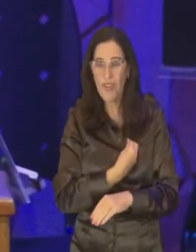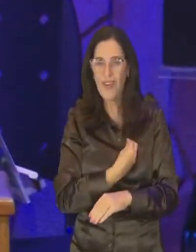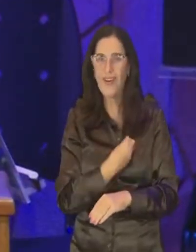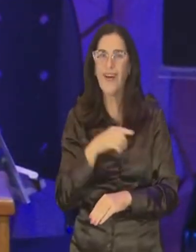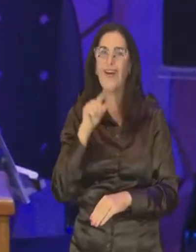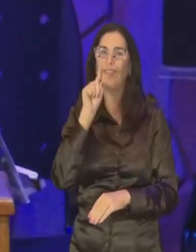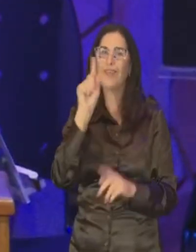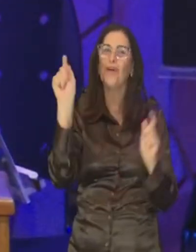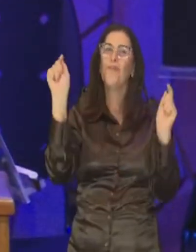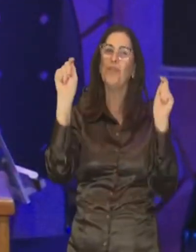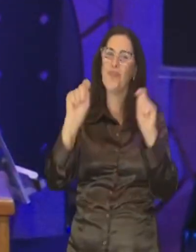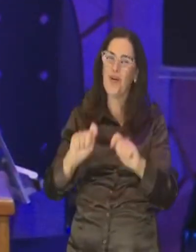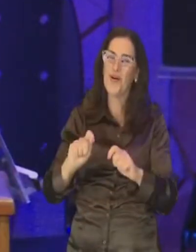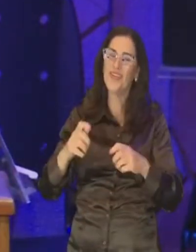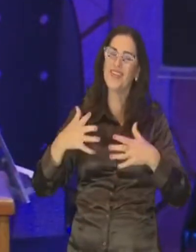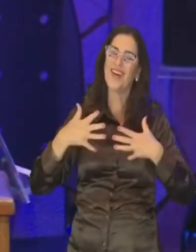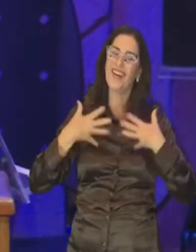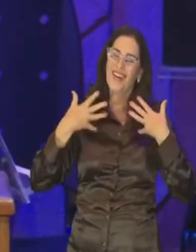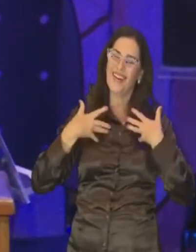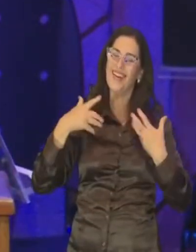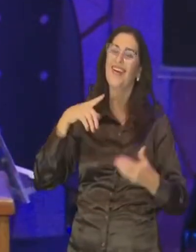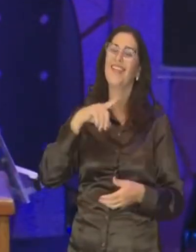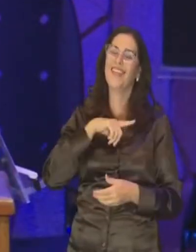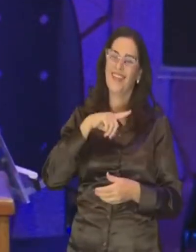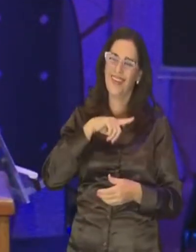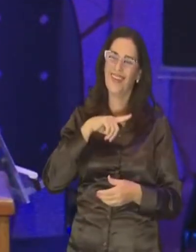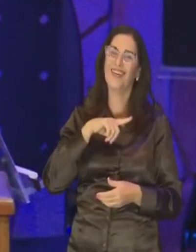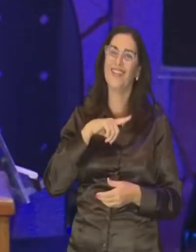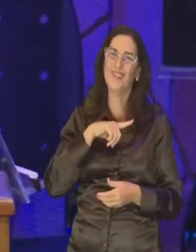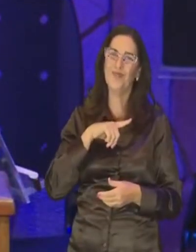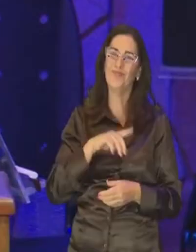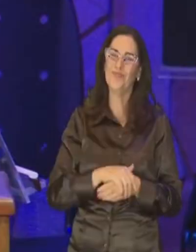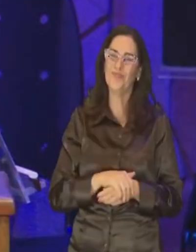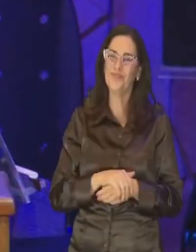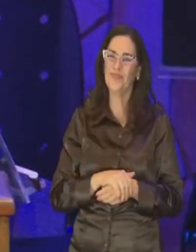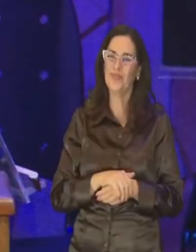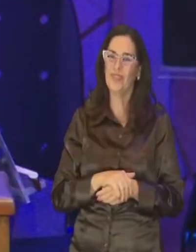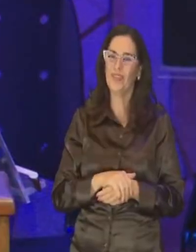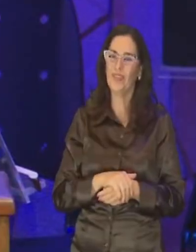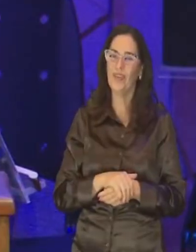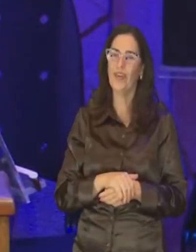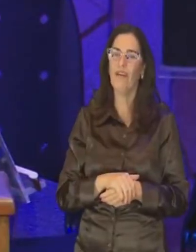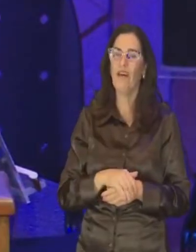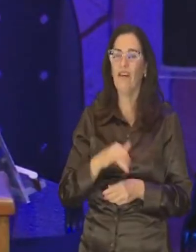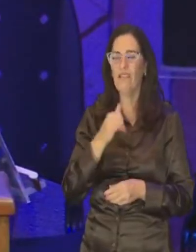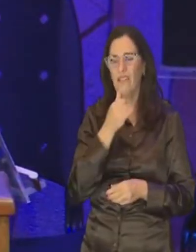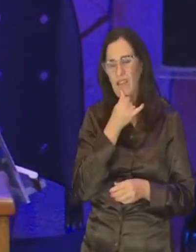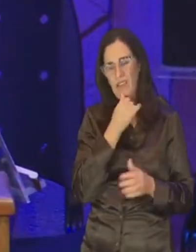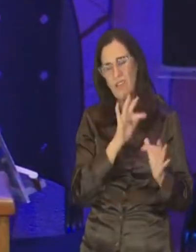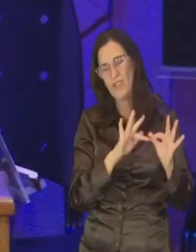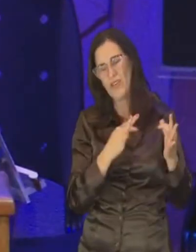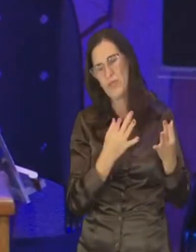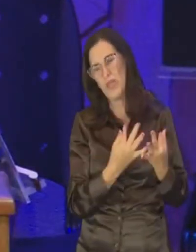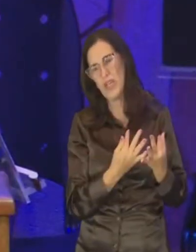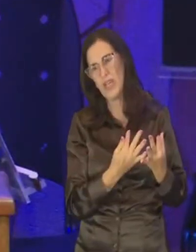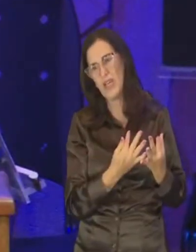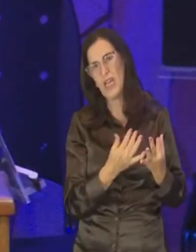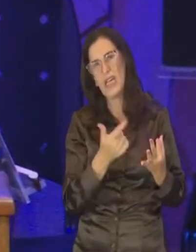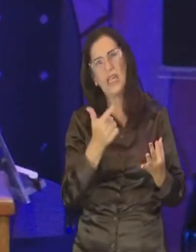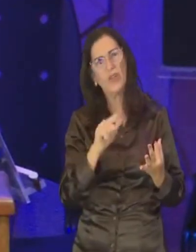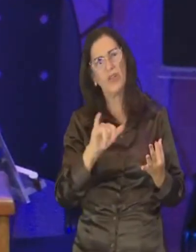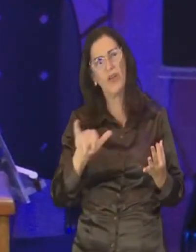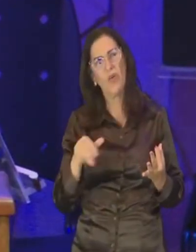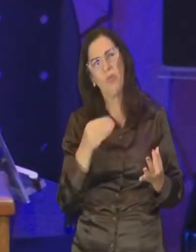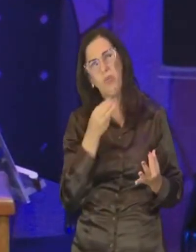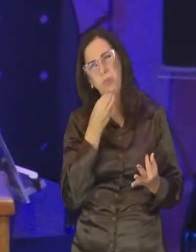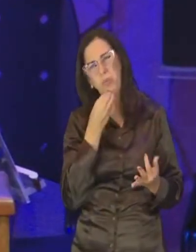você pode ter alegria com o Pai. Tristes são as famílias que não têm a